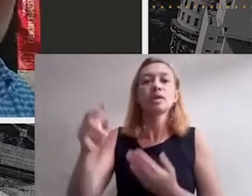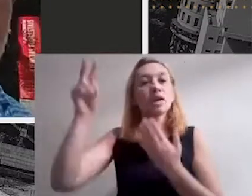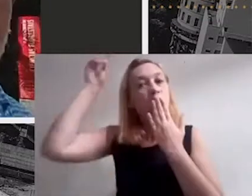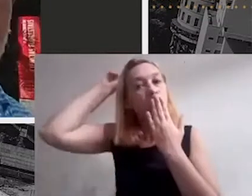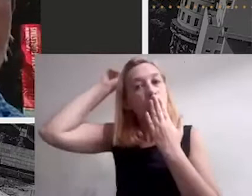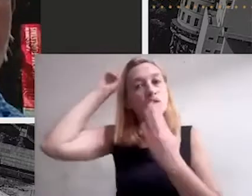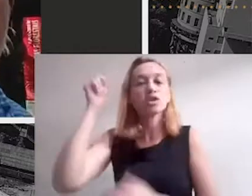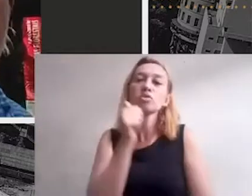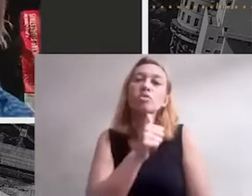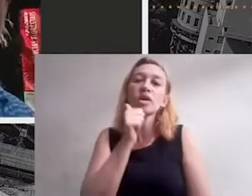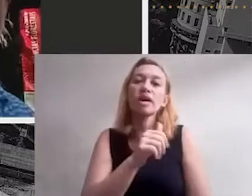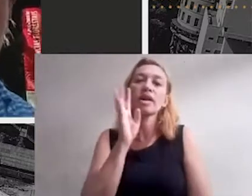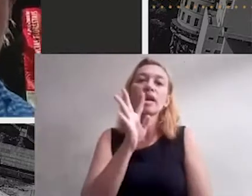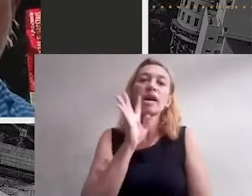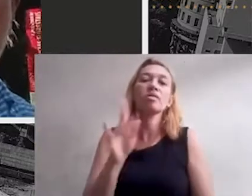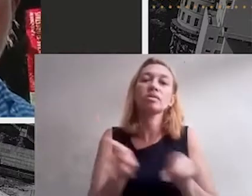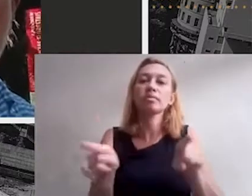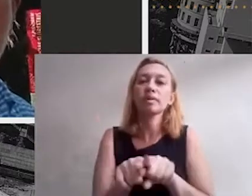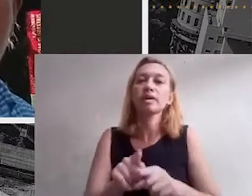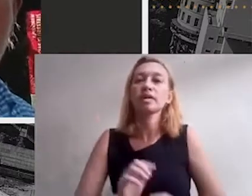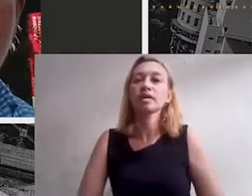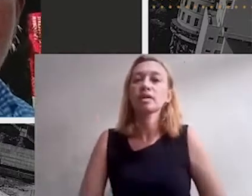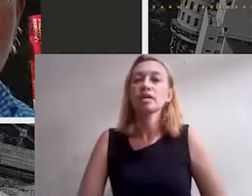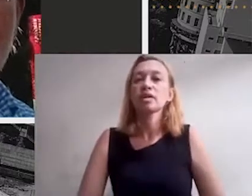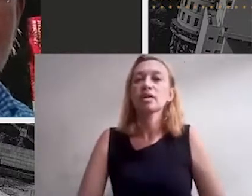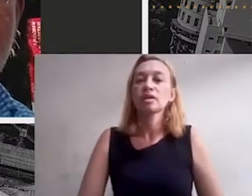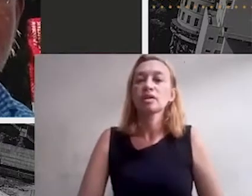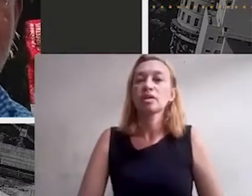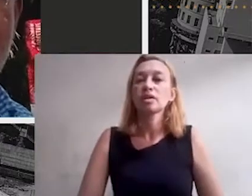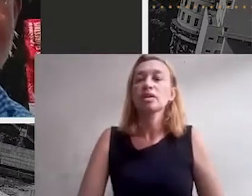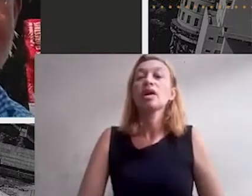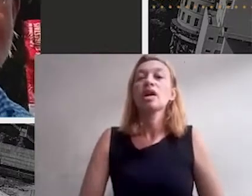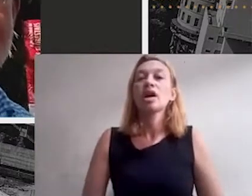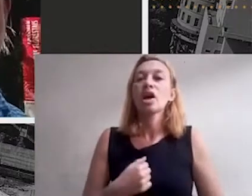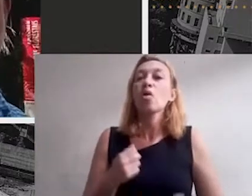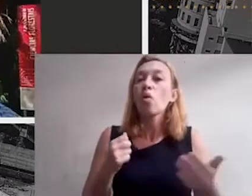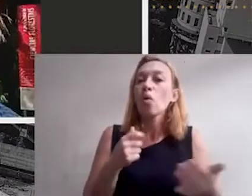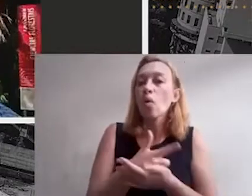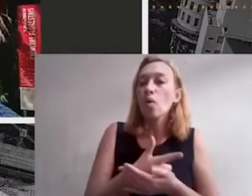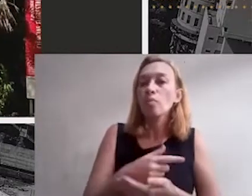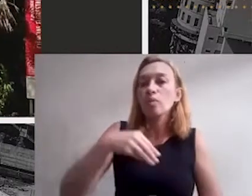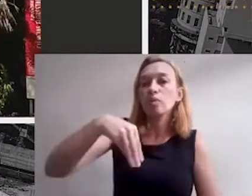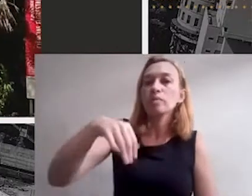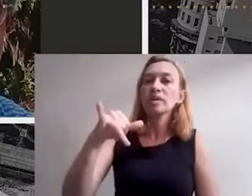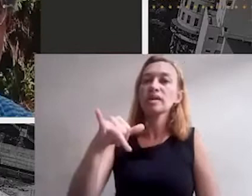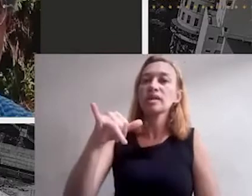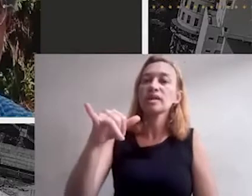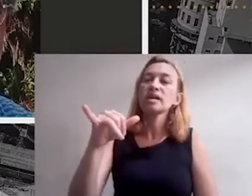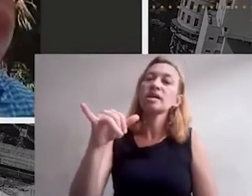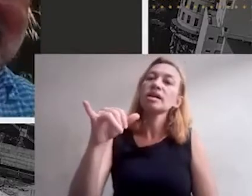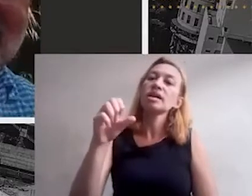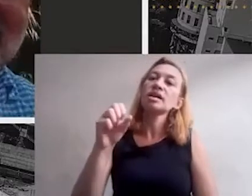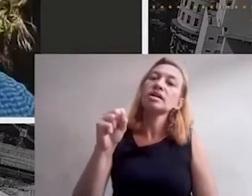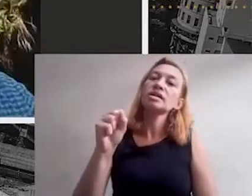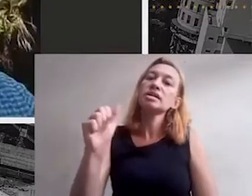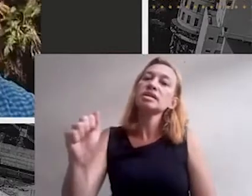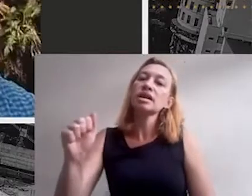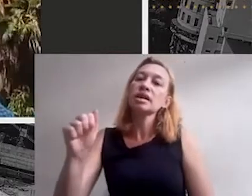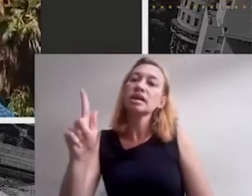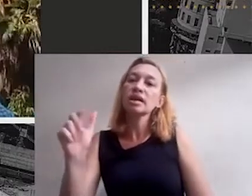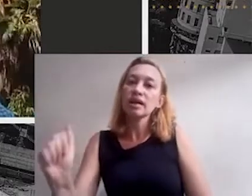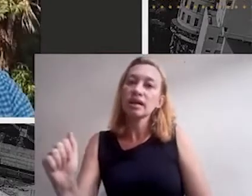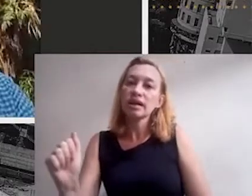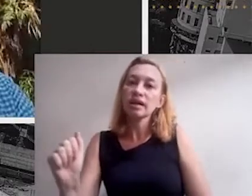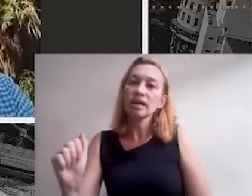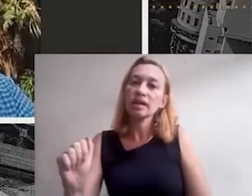também. Eu sou traficante de miçanga, que eu compro miçanga para elas na 25 de março, porque elas fazem questão de ter a miçanga tcheca. Ela fala,